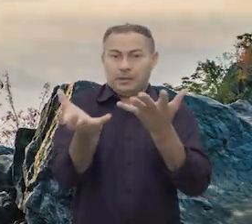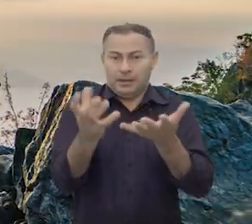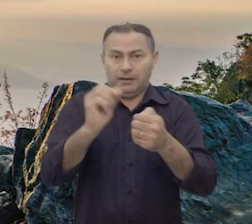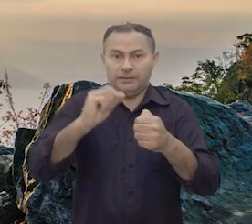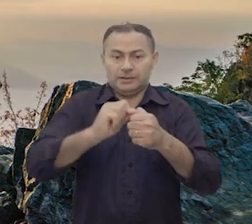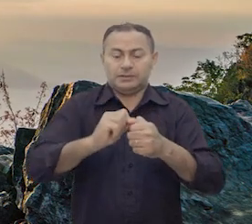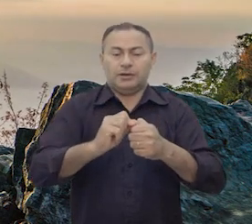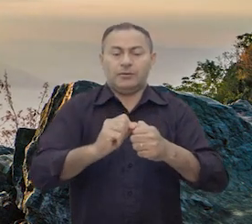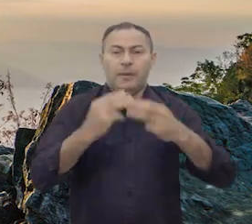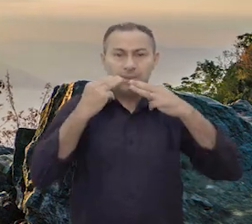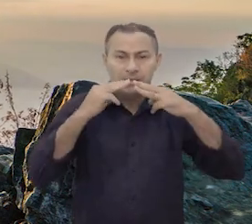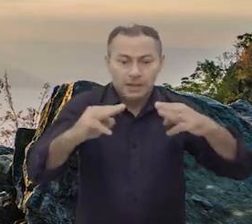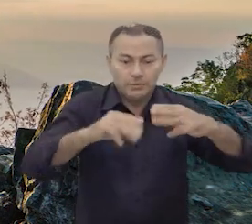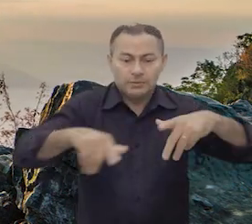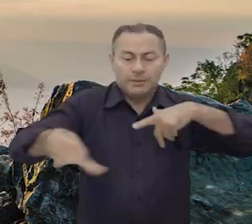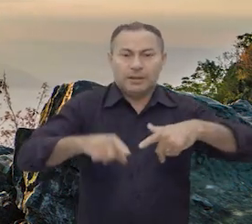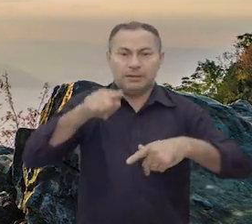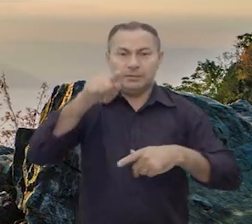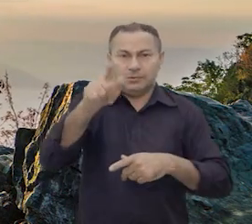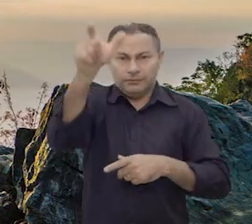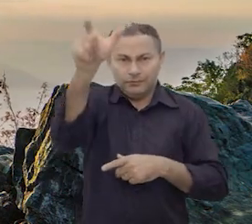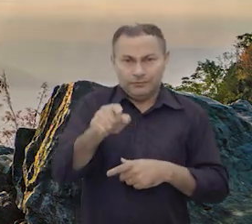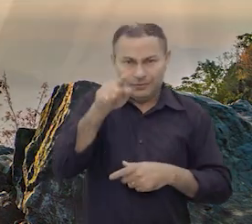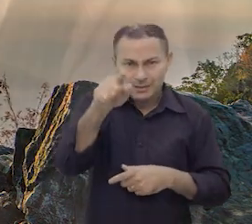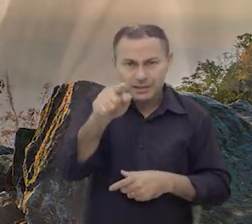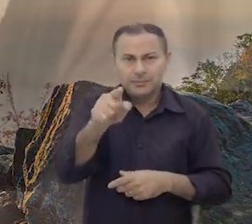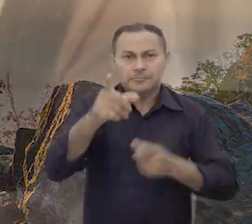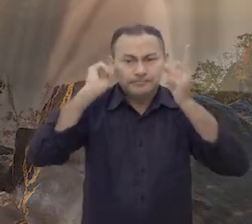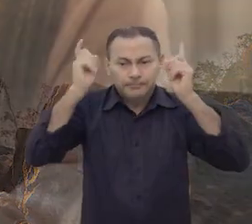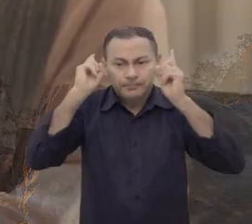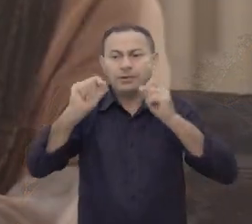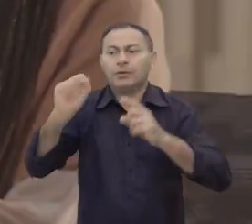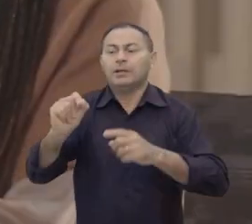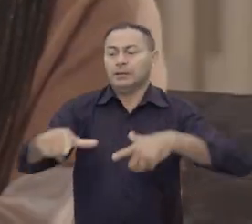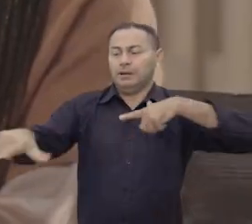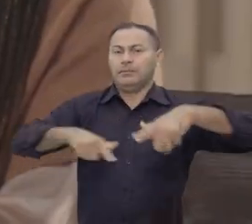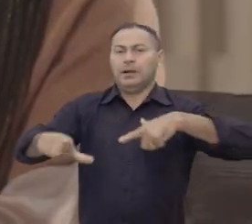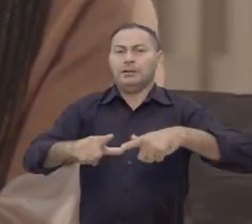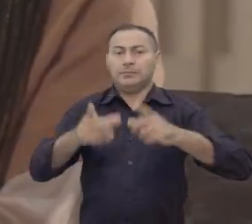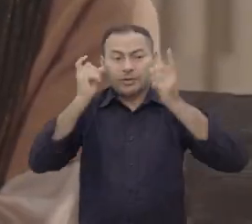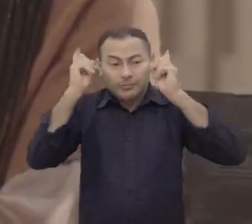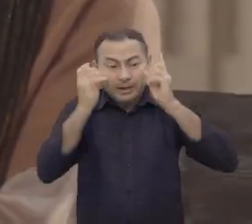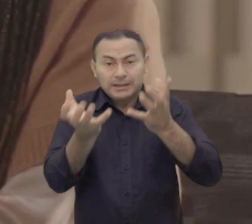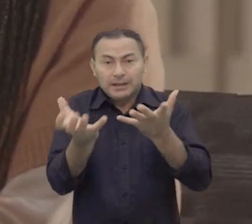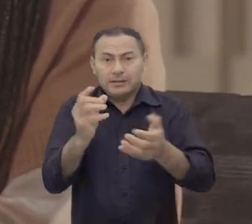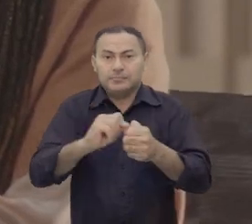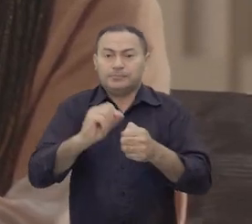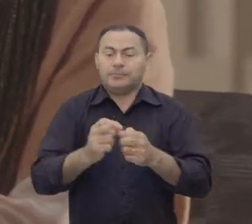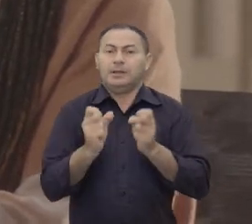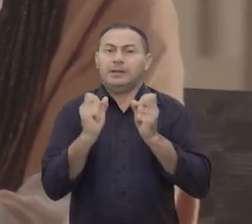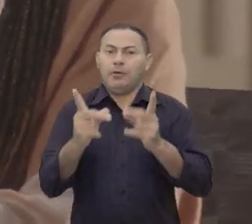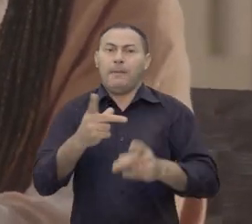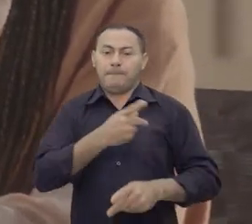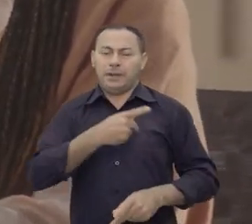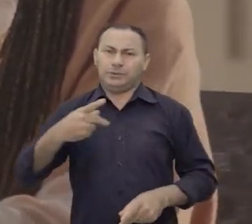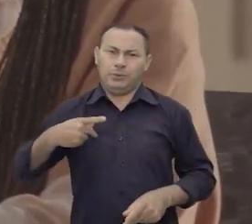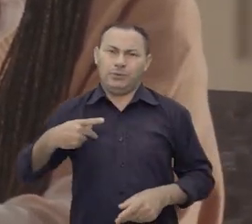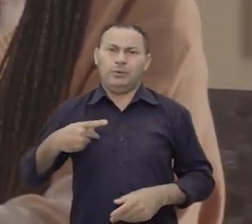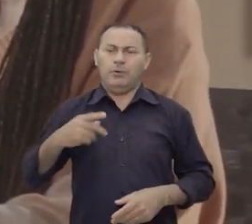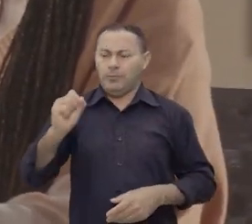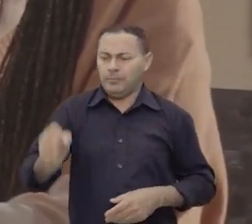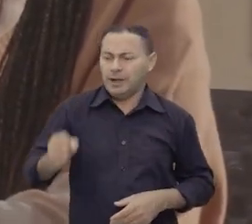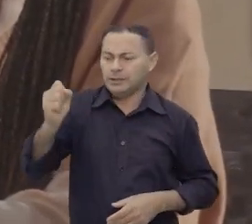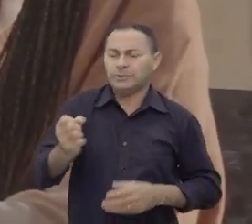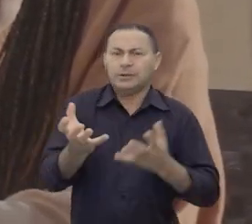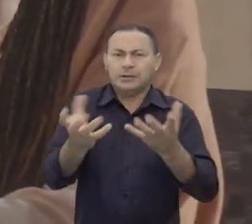Deus quer fazer uma obra através de você é você estar sempre preocupado com aquele trabalho. Portanto, como pastor, sempre procuro